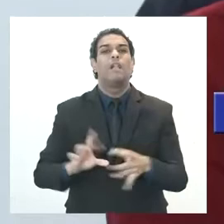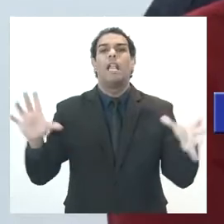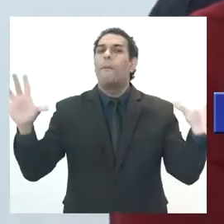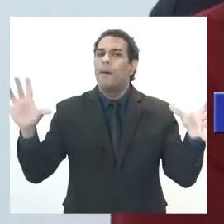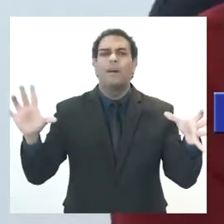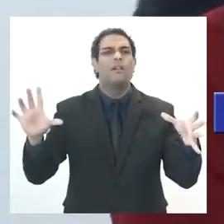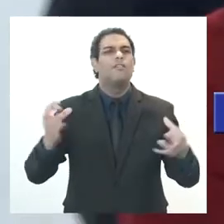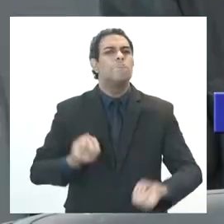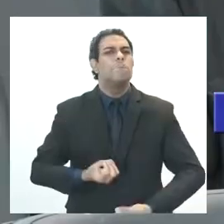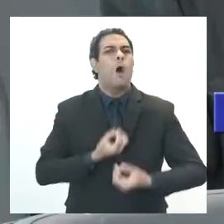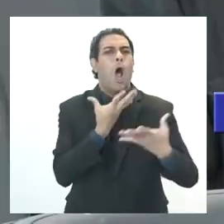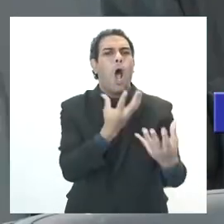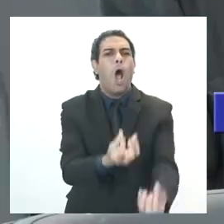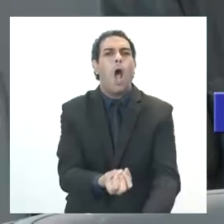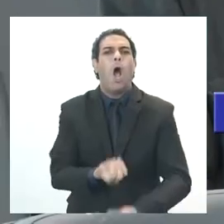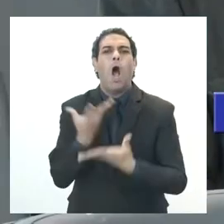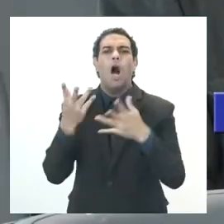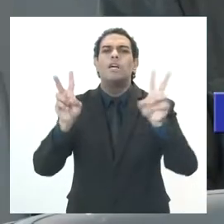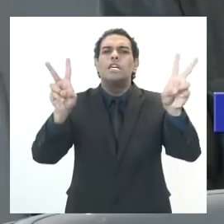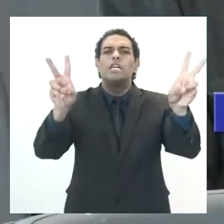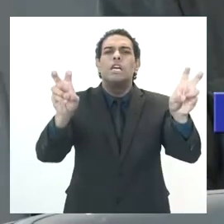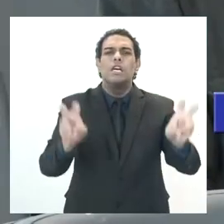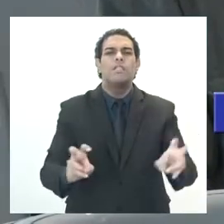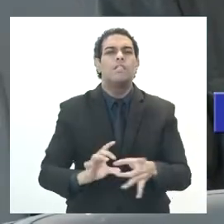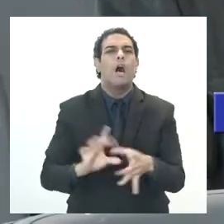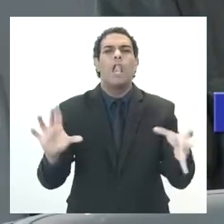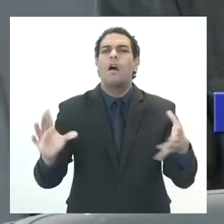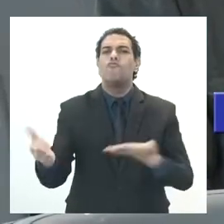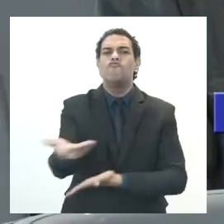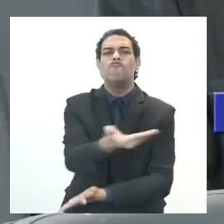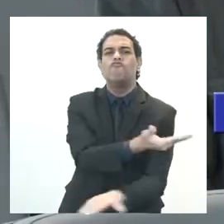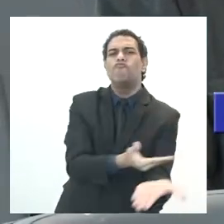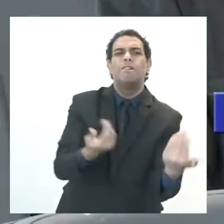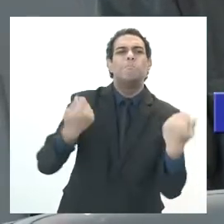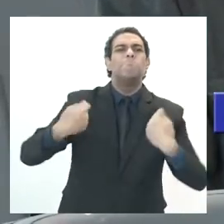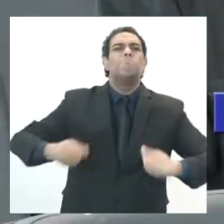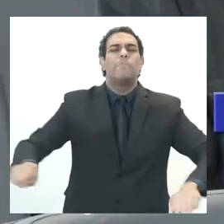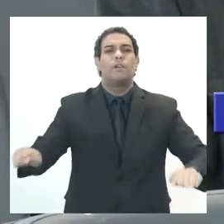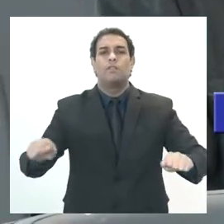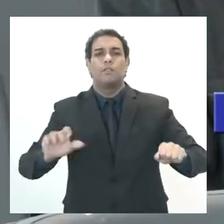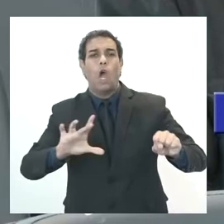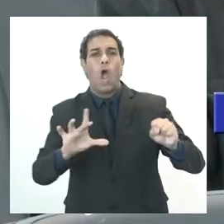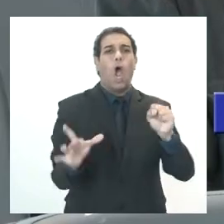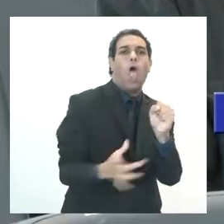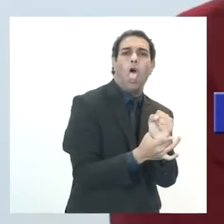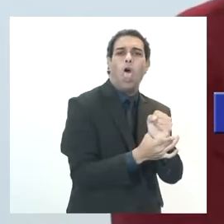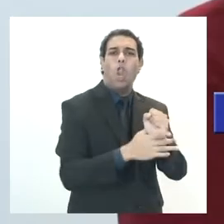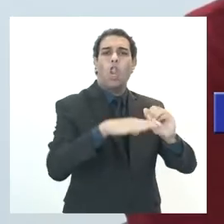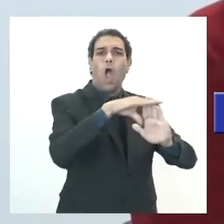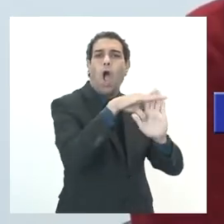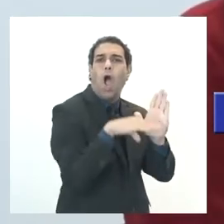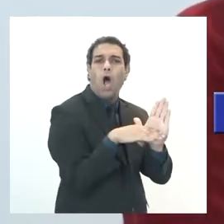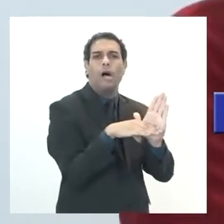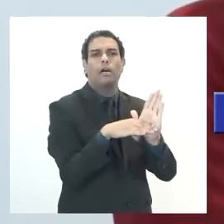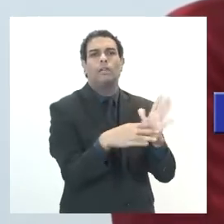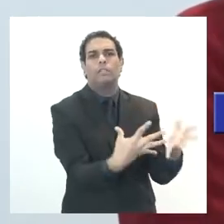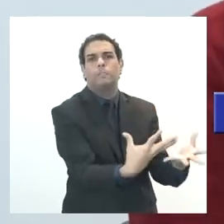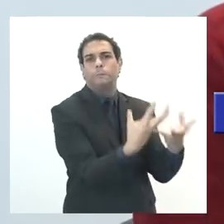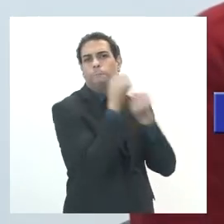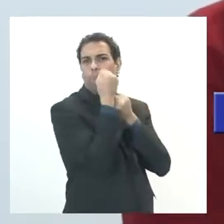ele precisa falar de todos os assuntos livremente sem ter nenhum tio pô depressão